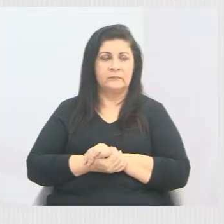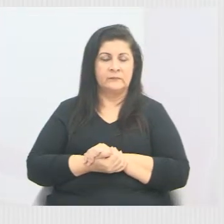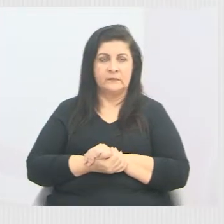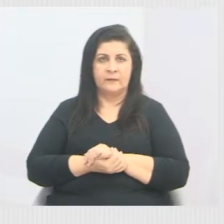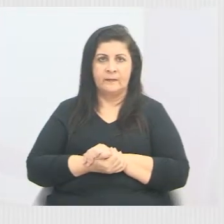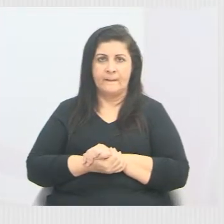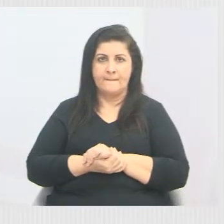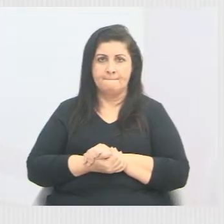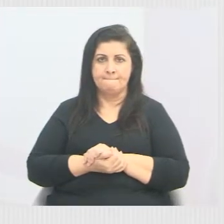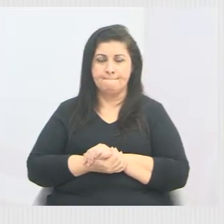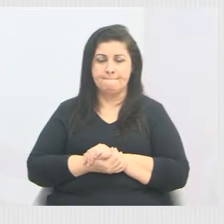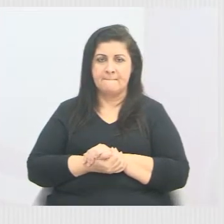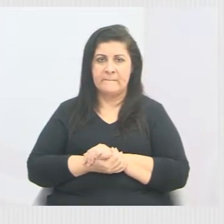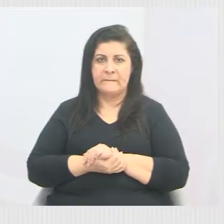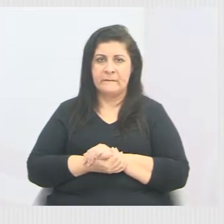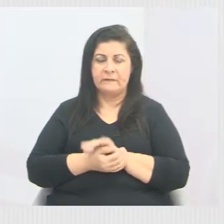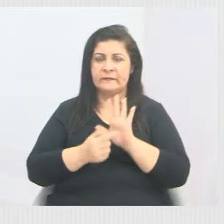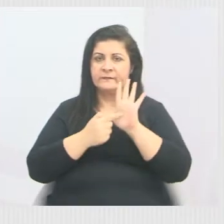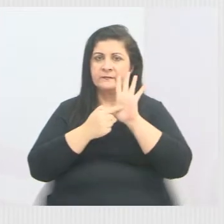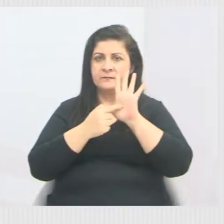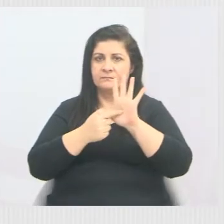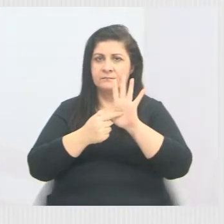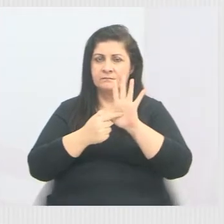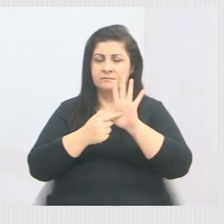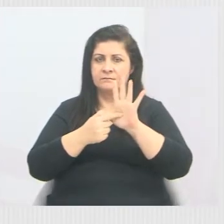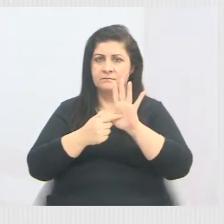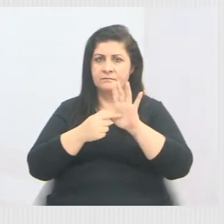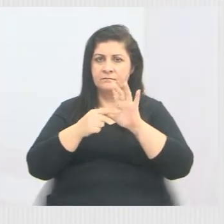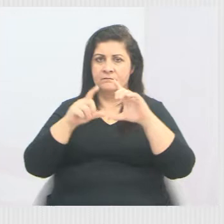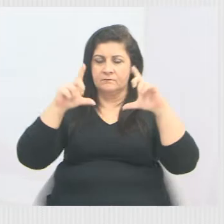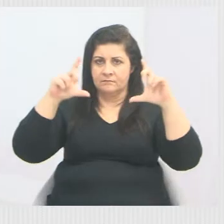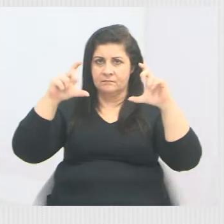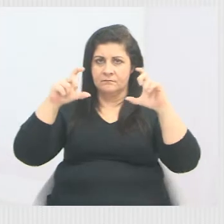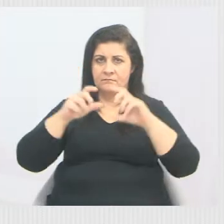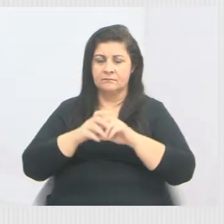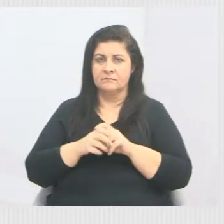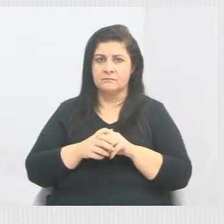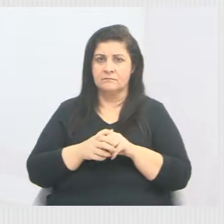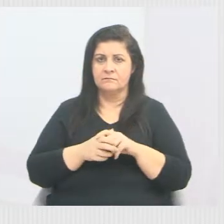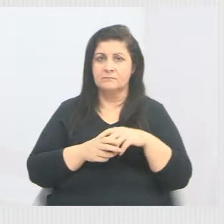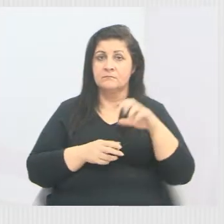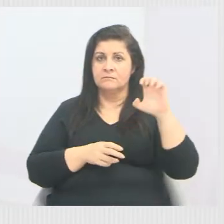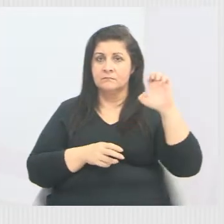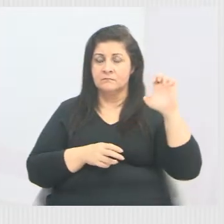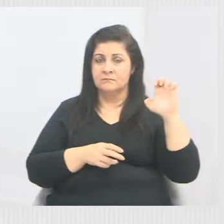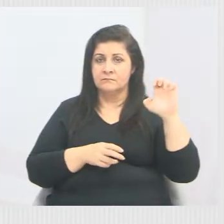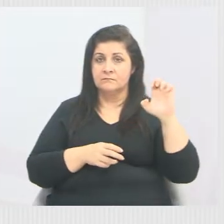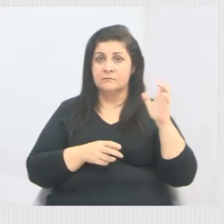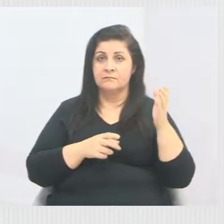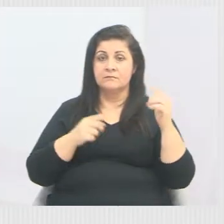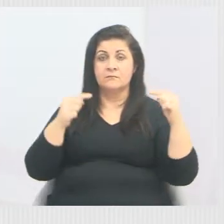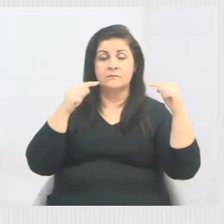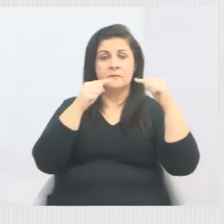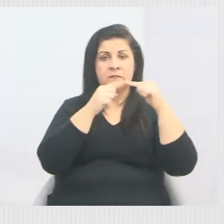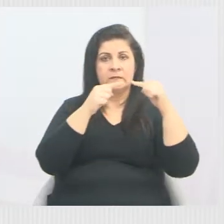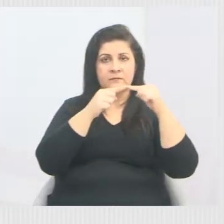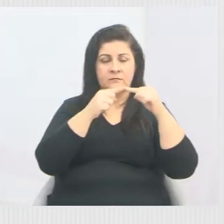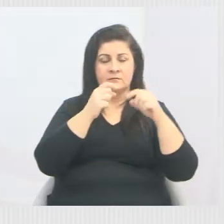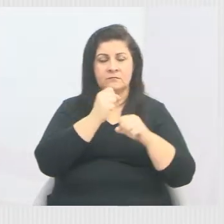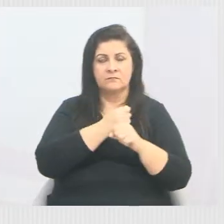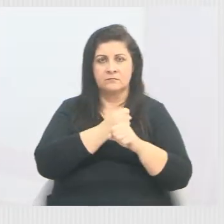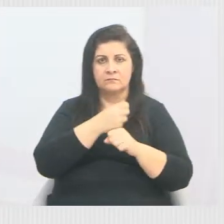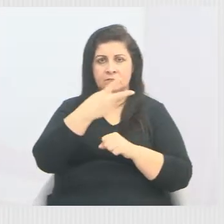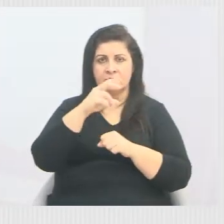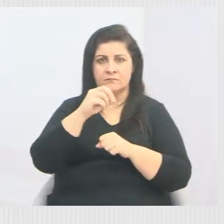Aqui vocês têm um quadro, onde vocês têm aqui ao lado seu esquerdo, né, as metas anuais do orçamento